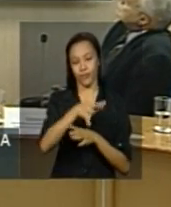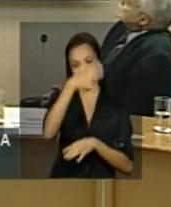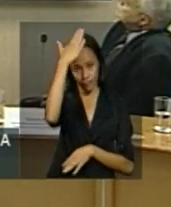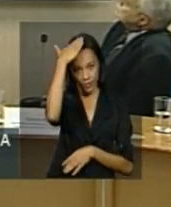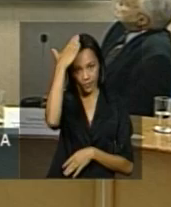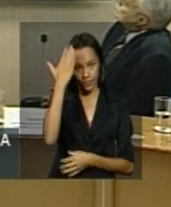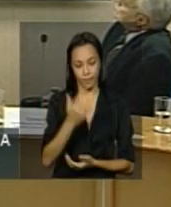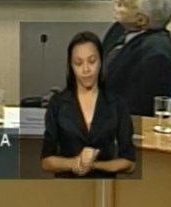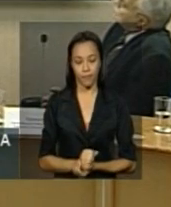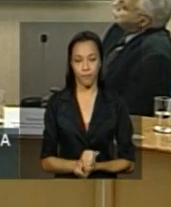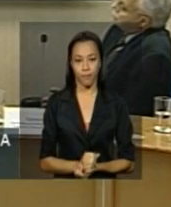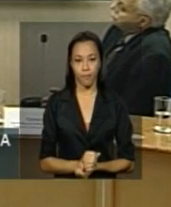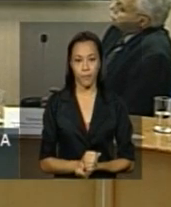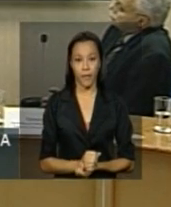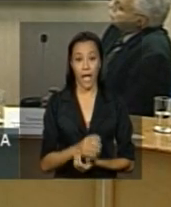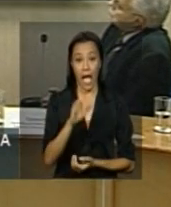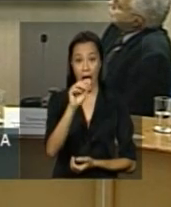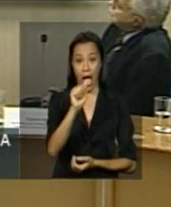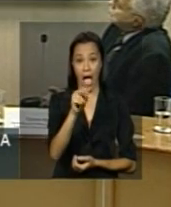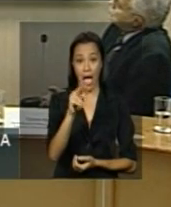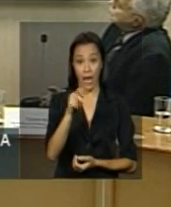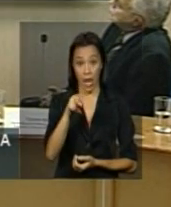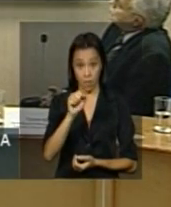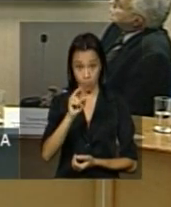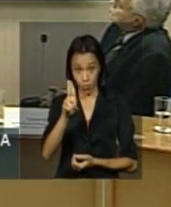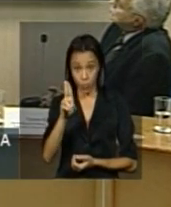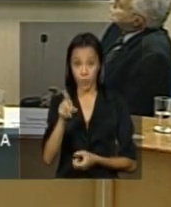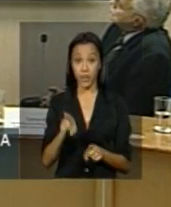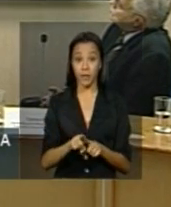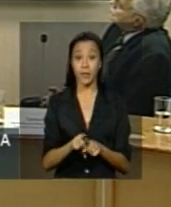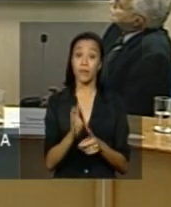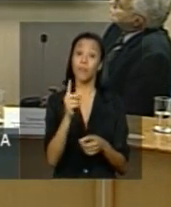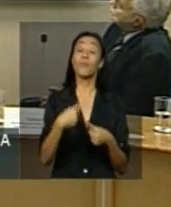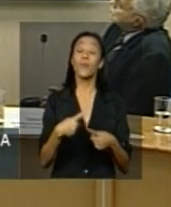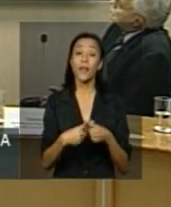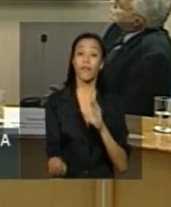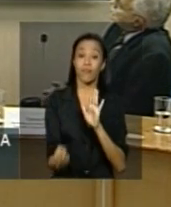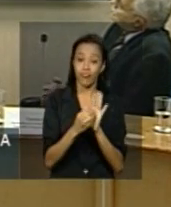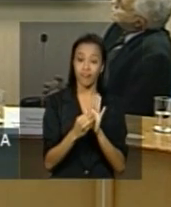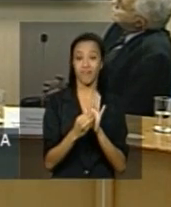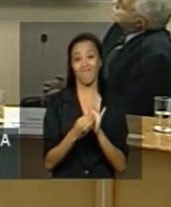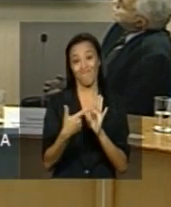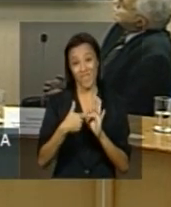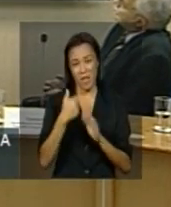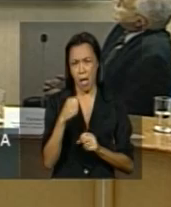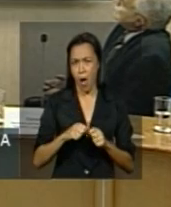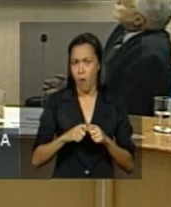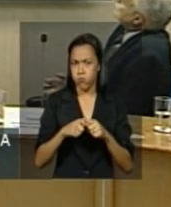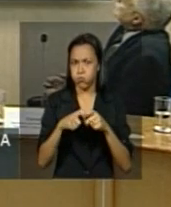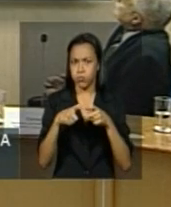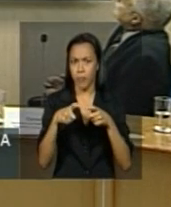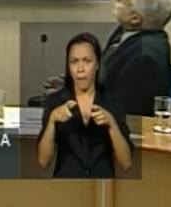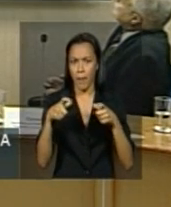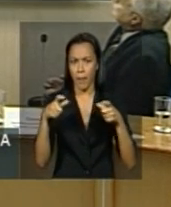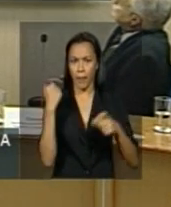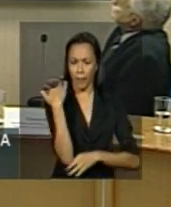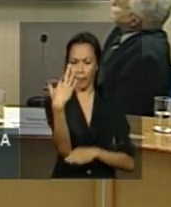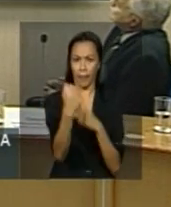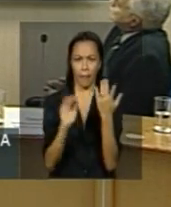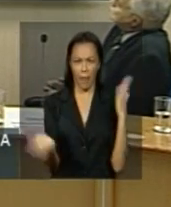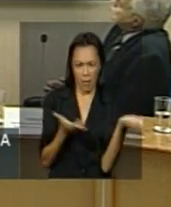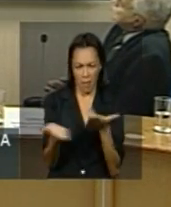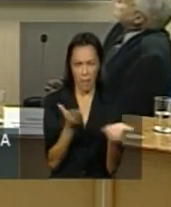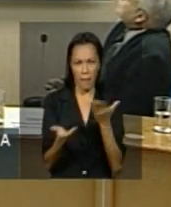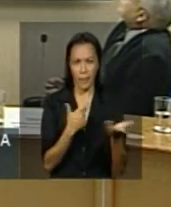hã Anapu e Pará também no Pará vão entrar por quê Porque tem um aumento no desmatamento em pelo menos nos últimos dois